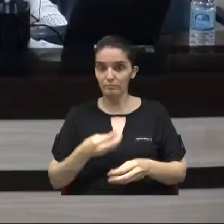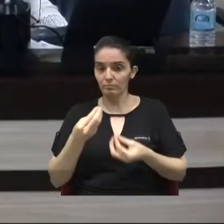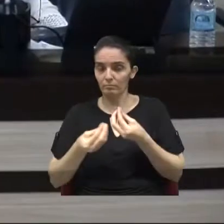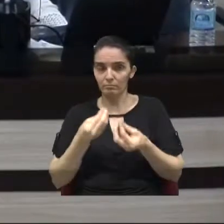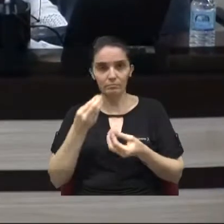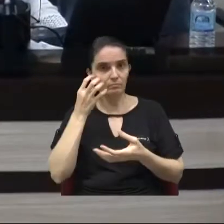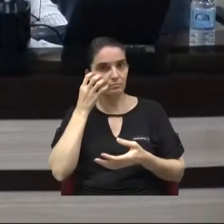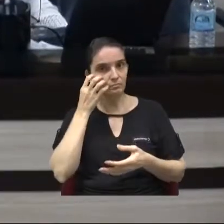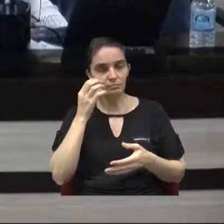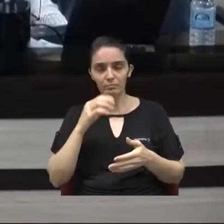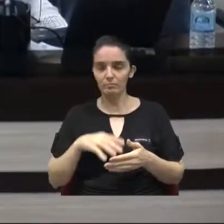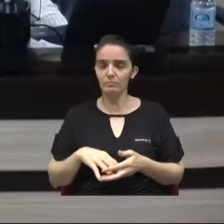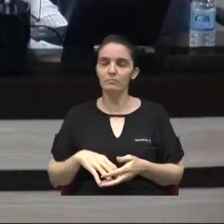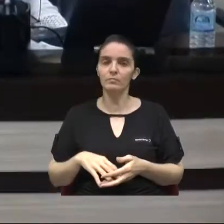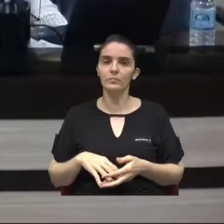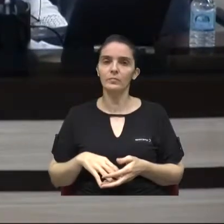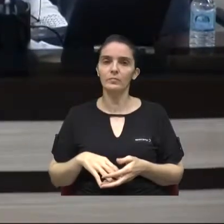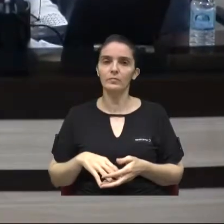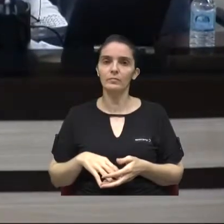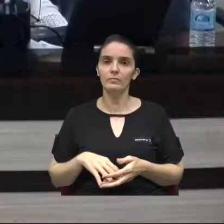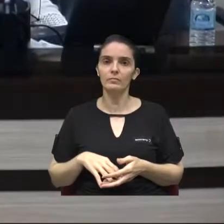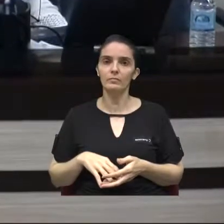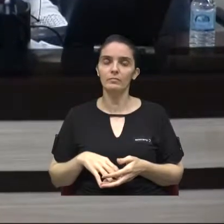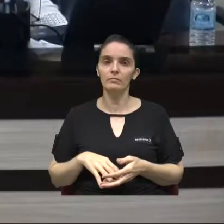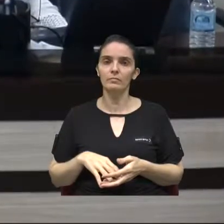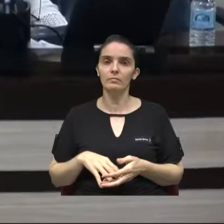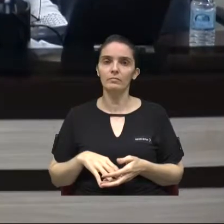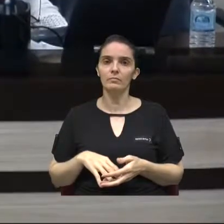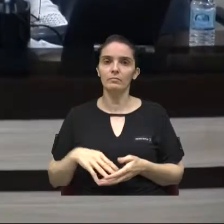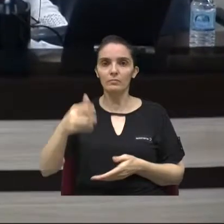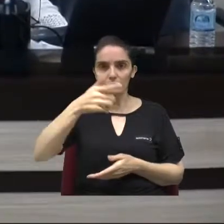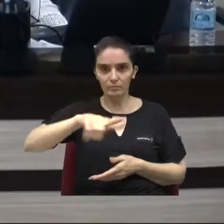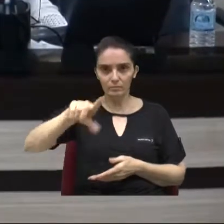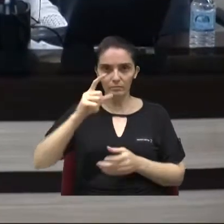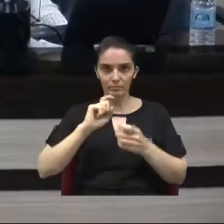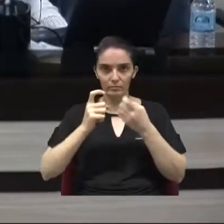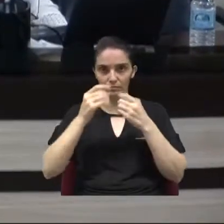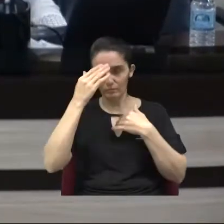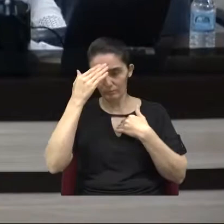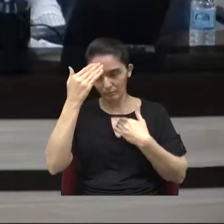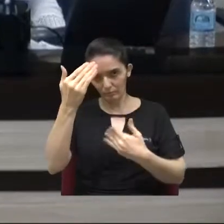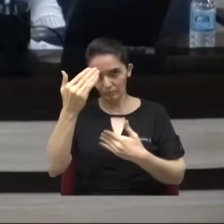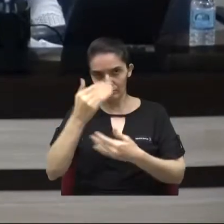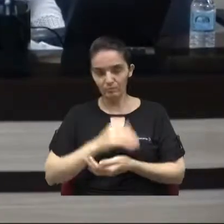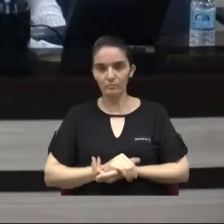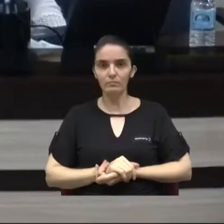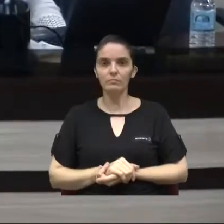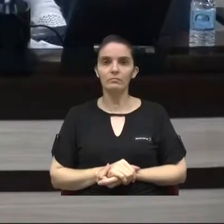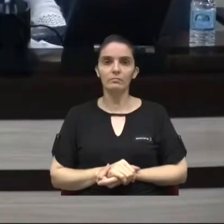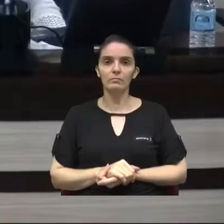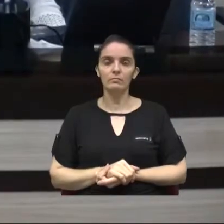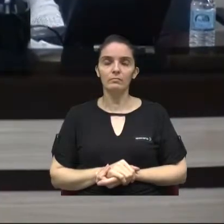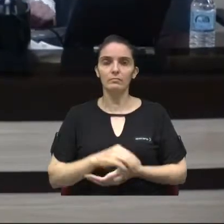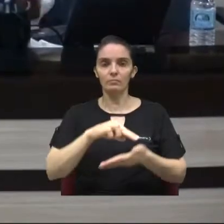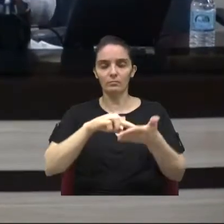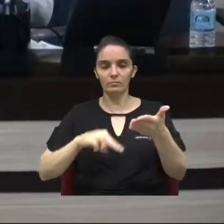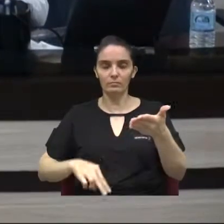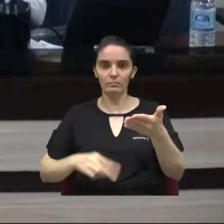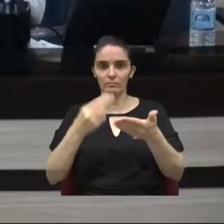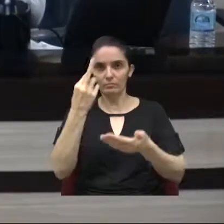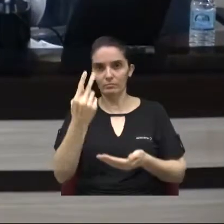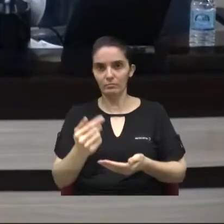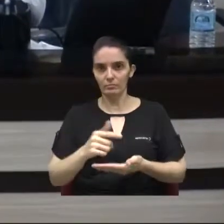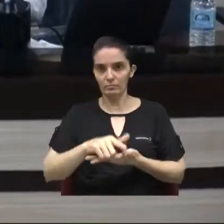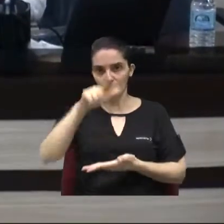presente, automaticamente o requerimento fica para a próxima sessão. Agradeço, presidente. A leitura agora conforme